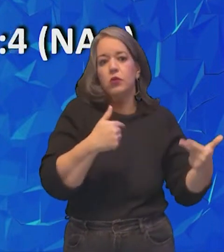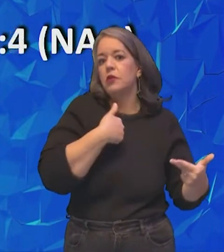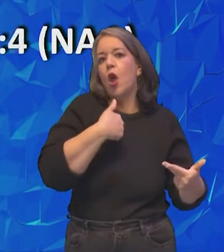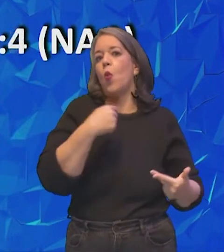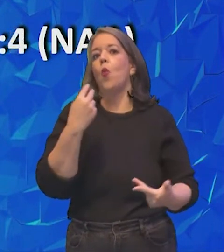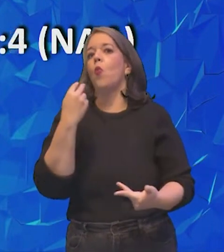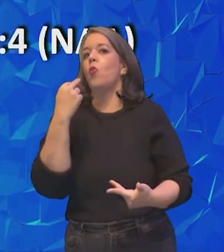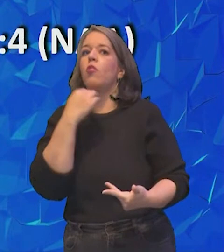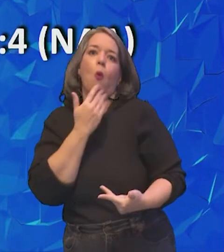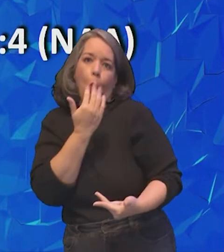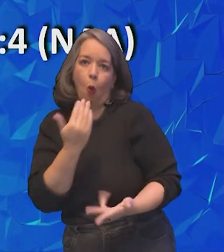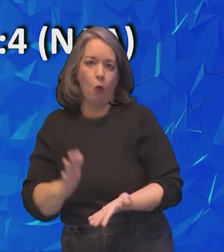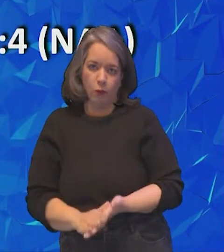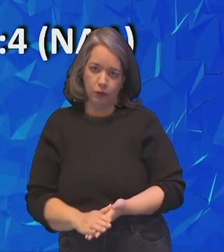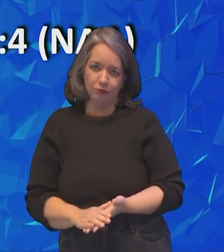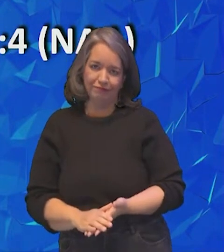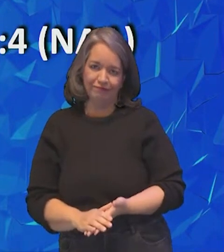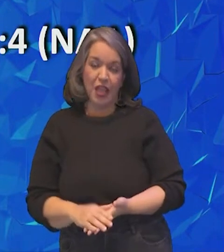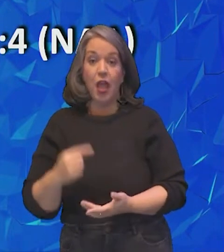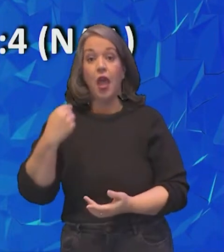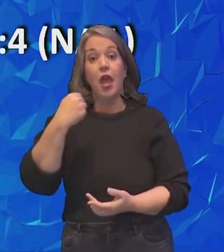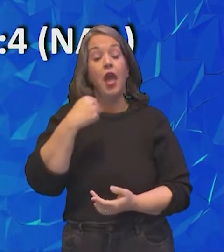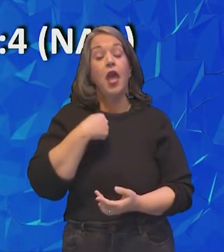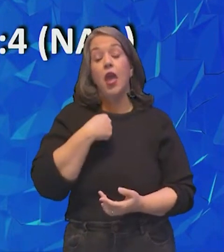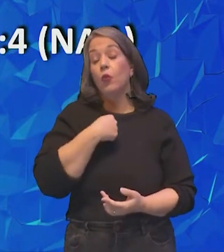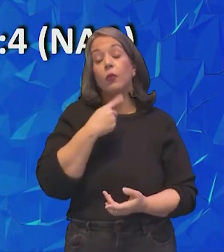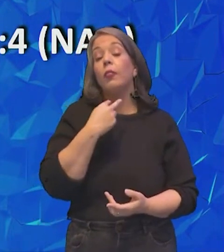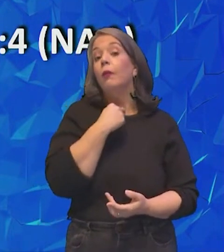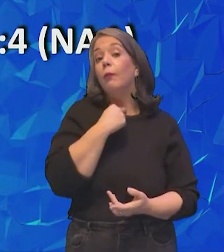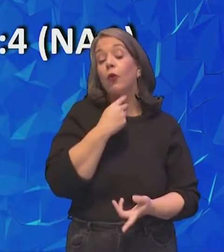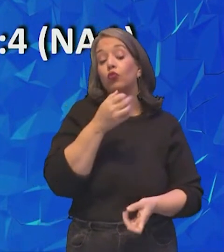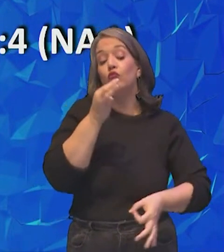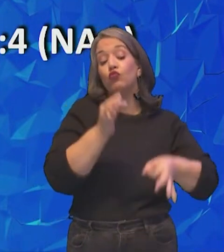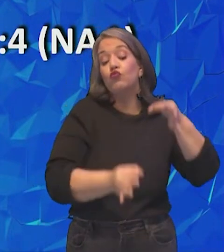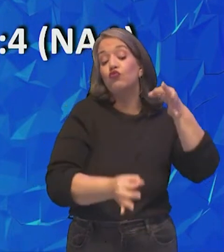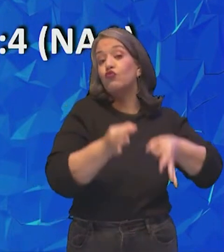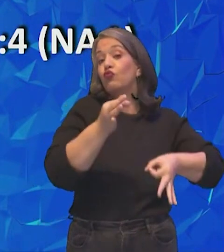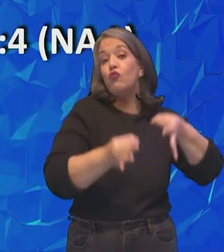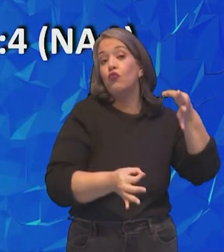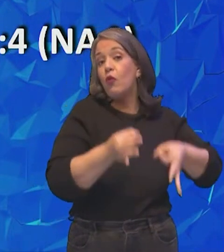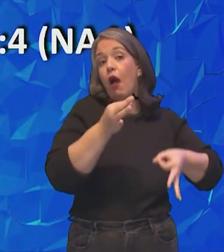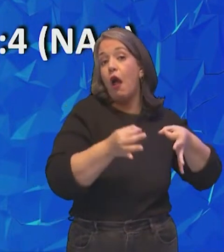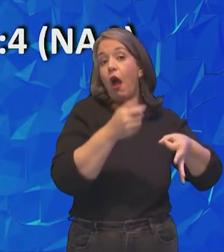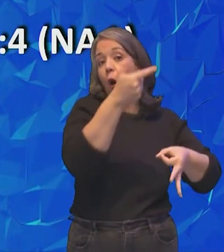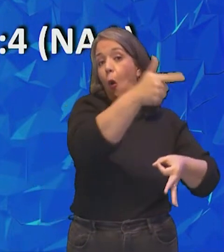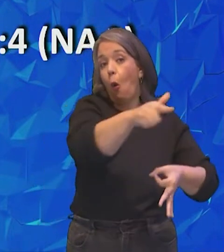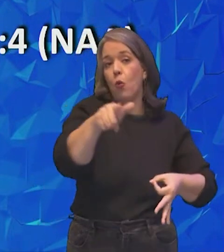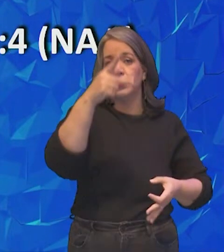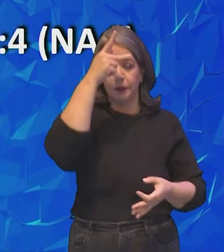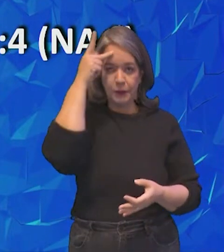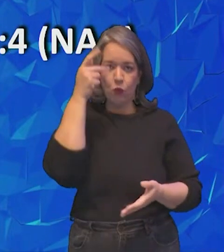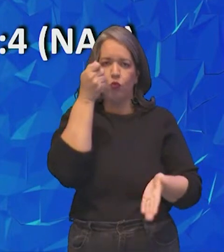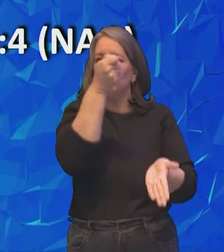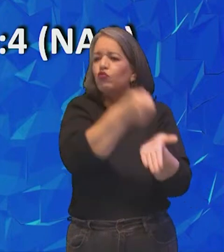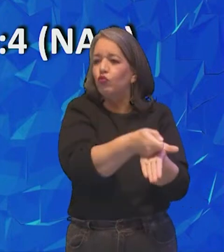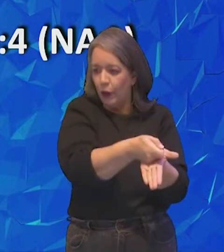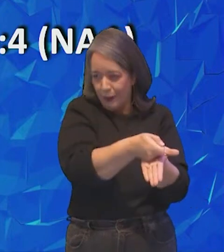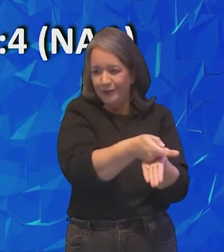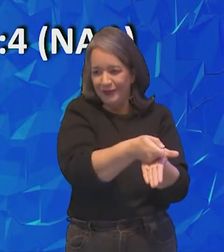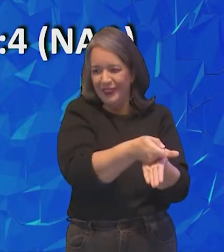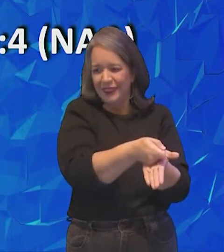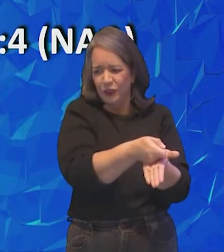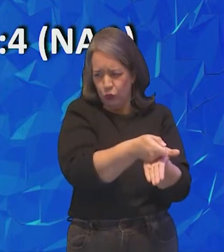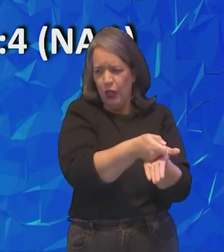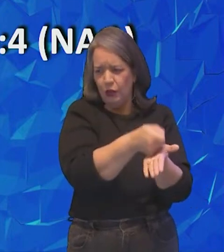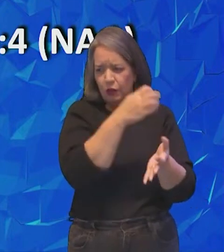para julgar o servo alheio? Para o seu próprio dono é que ele está em pé ou cai, mas ficará